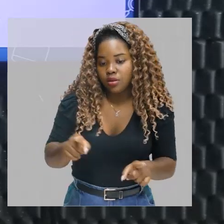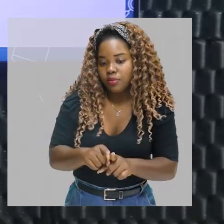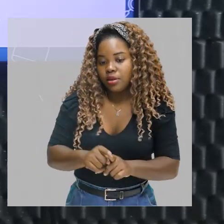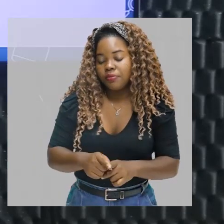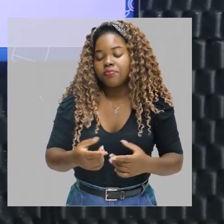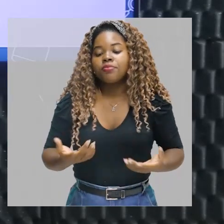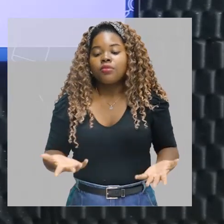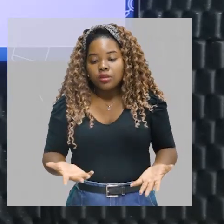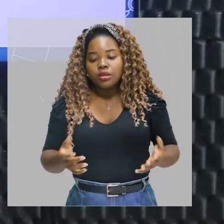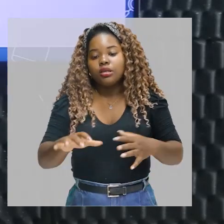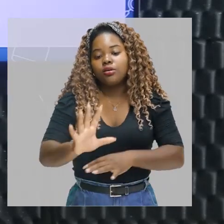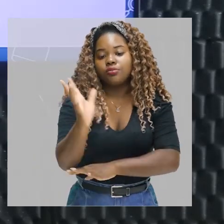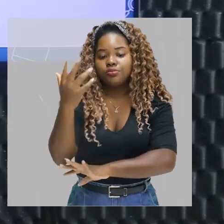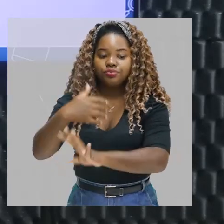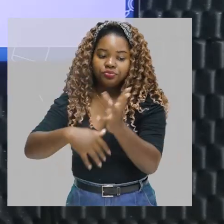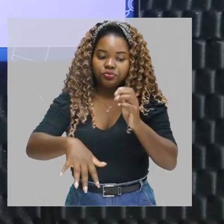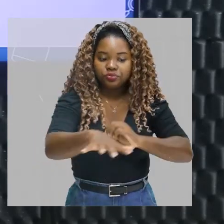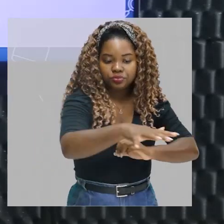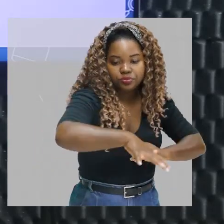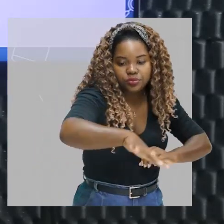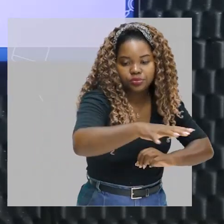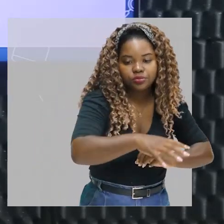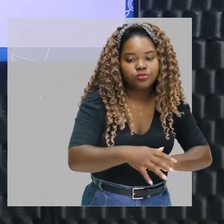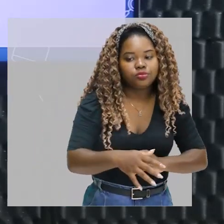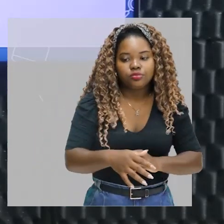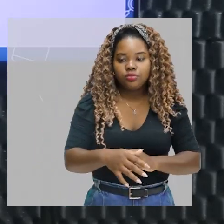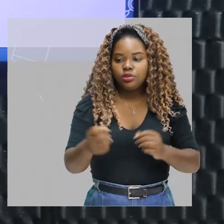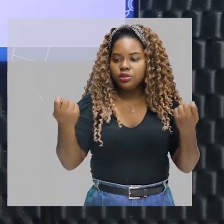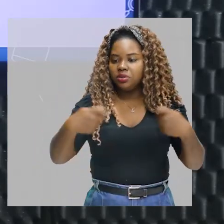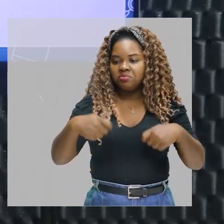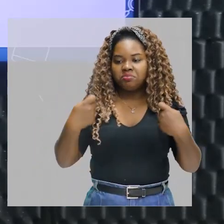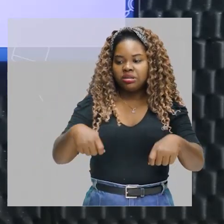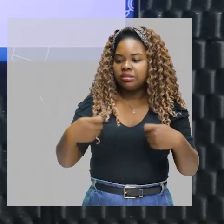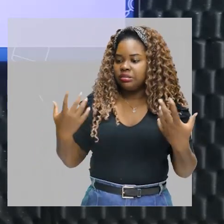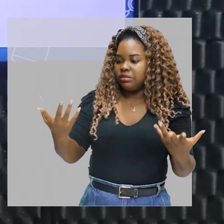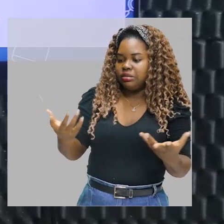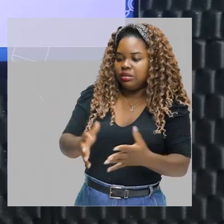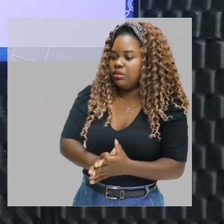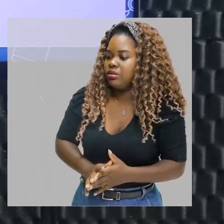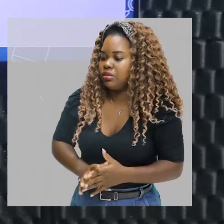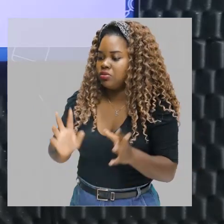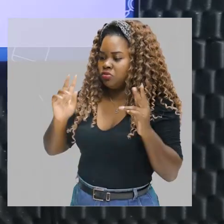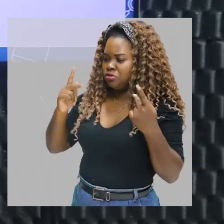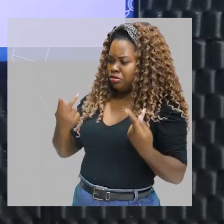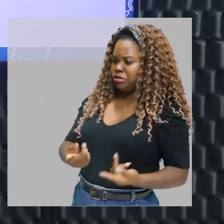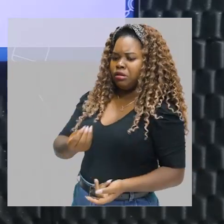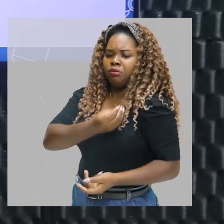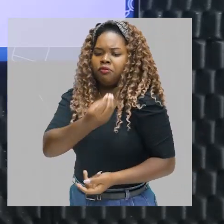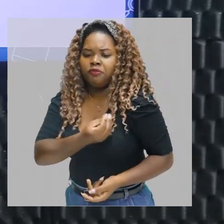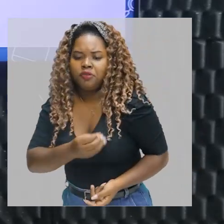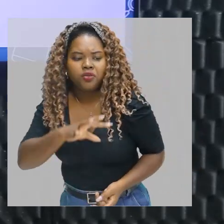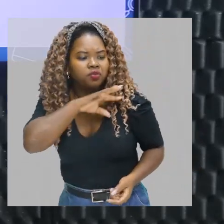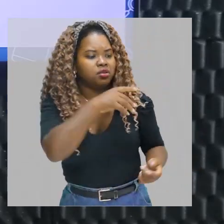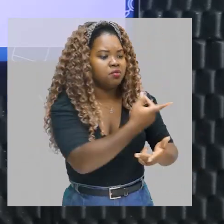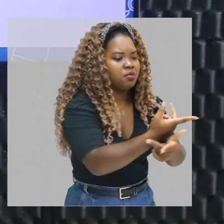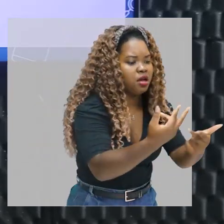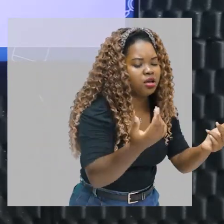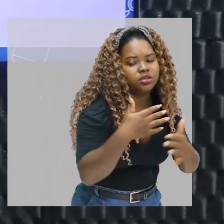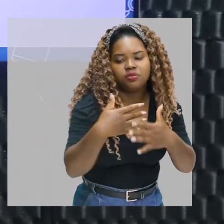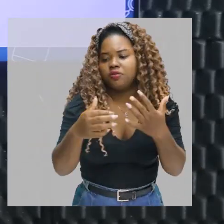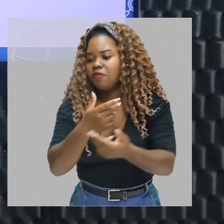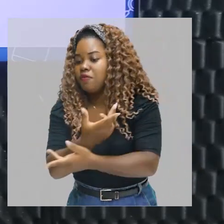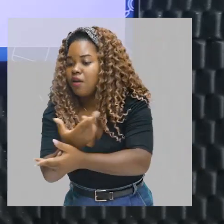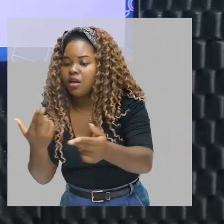vive, não é? Ela existe, quer dizer, independente de ter um ser vivo ou não, ou de ter um ser humano ou não.